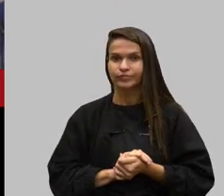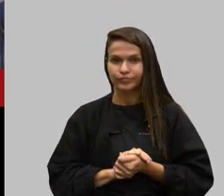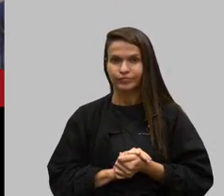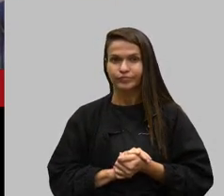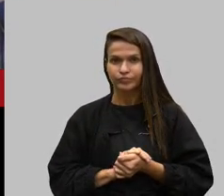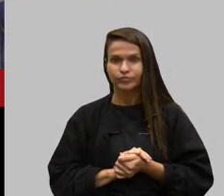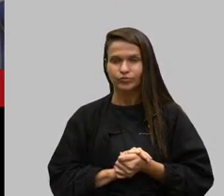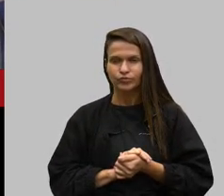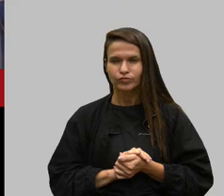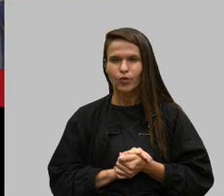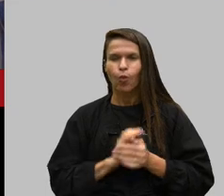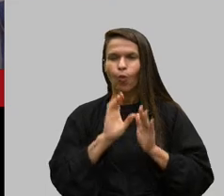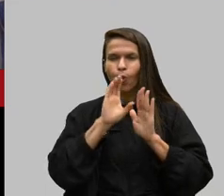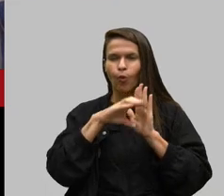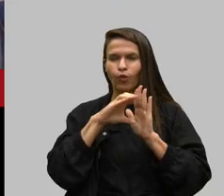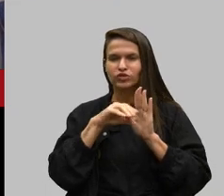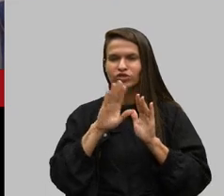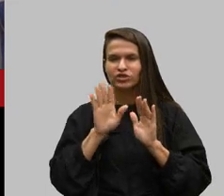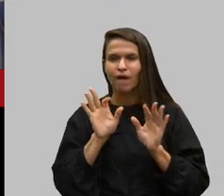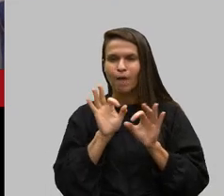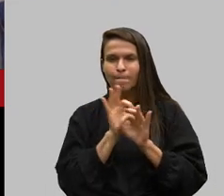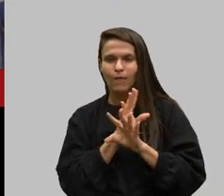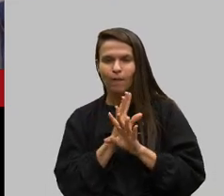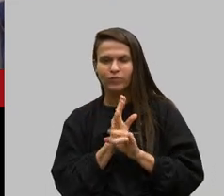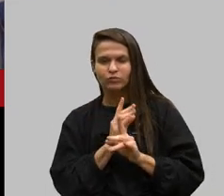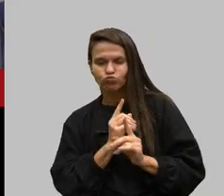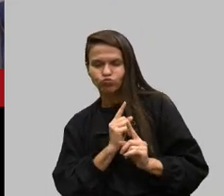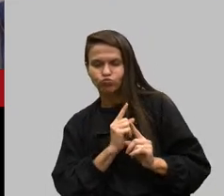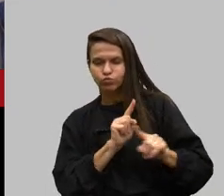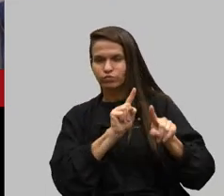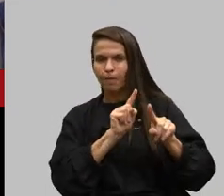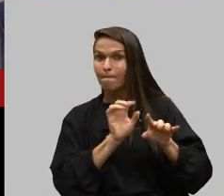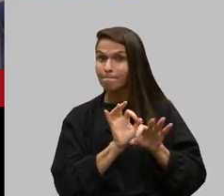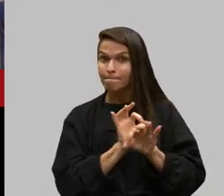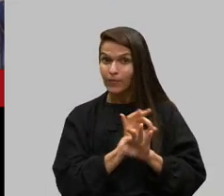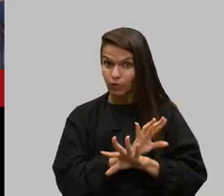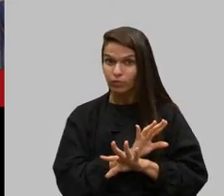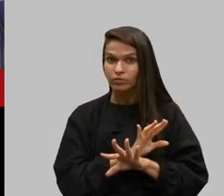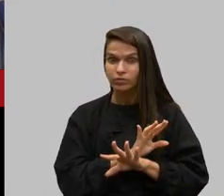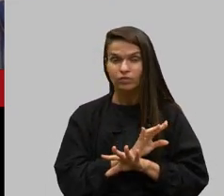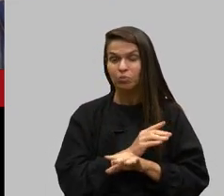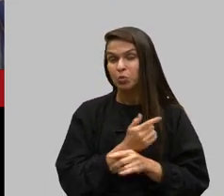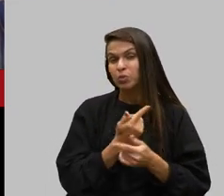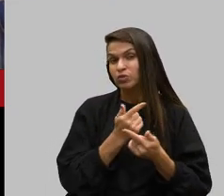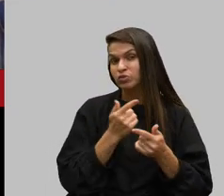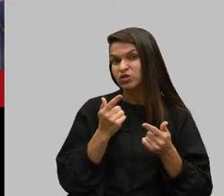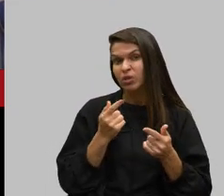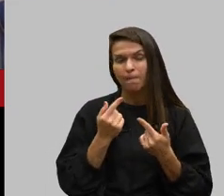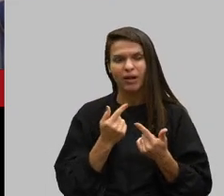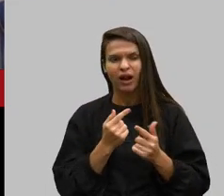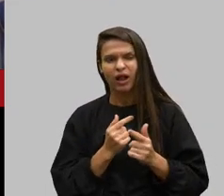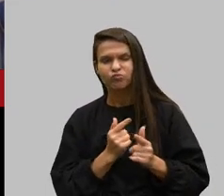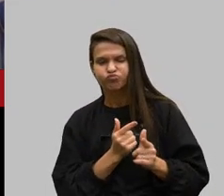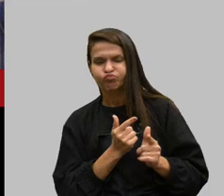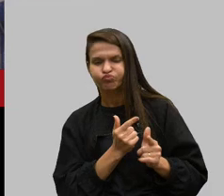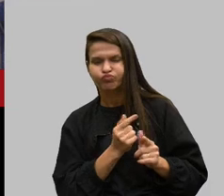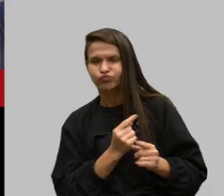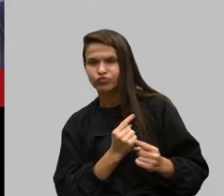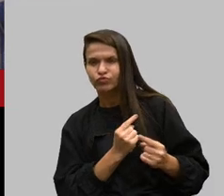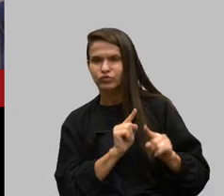conceito veio pronto para atacá-lo pronto Prontinho como não tinha nada para atacá-lo criaram